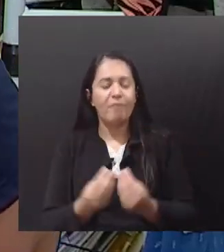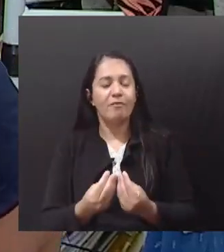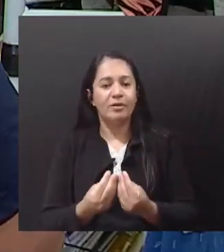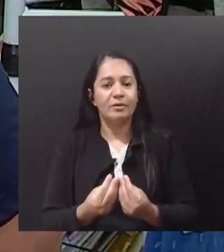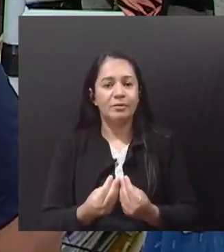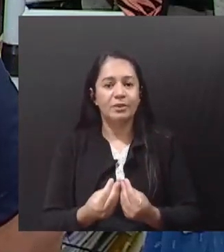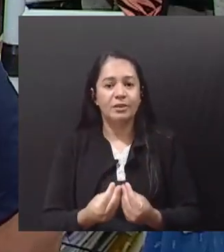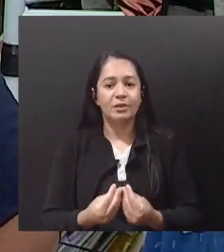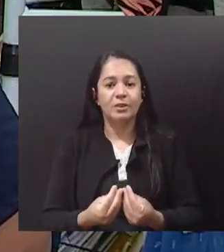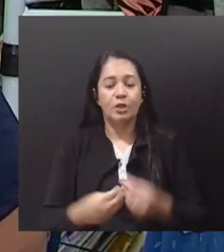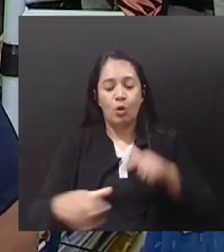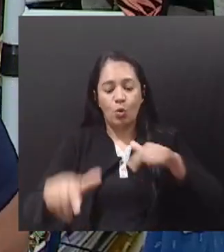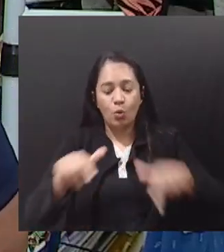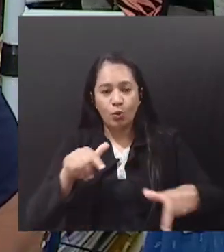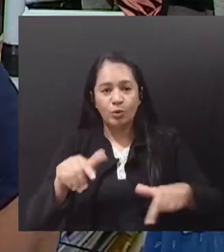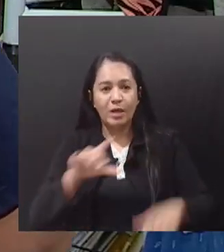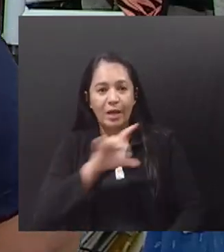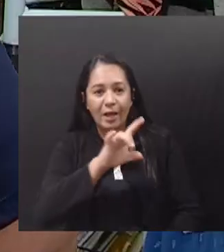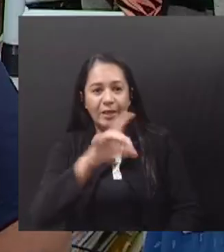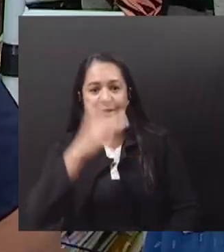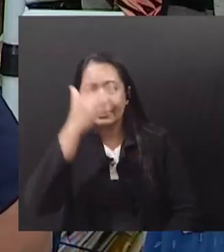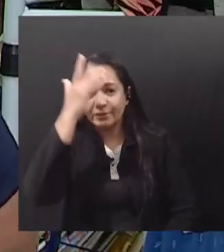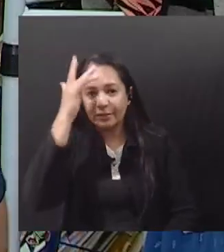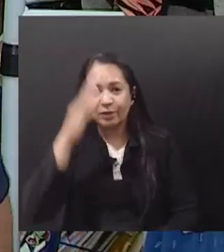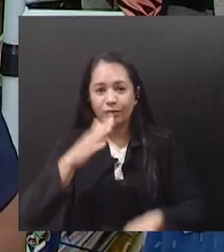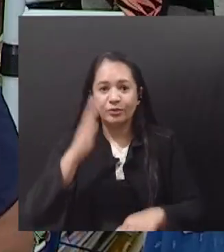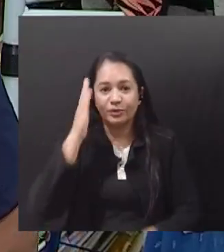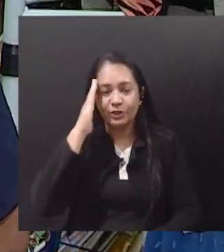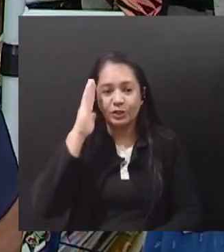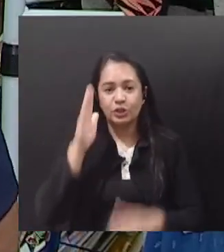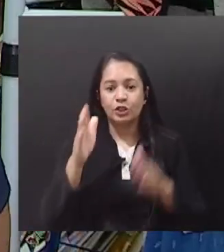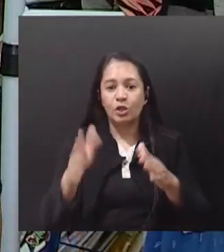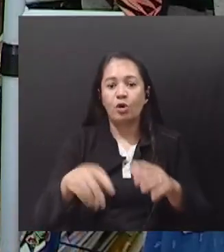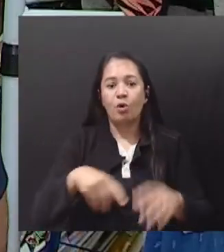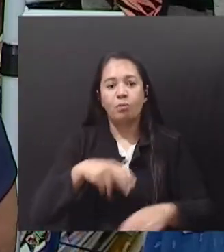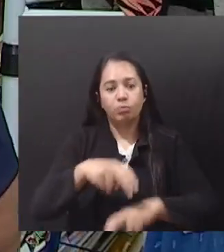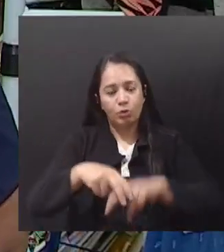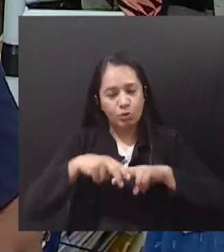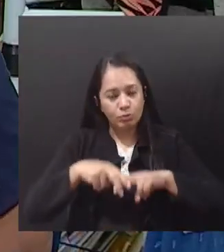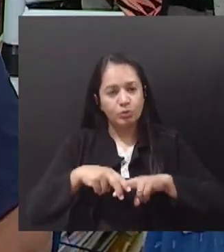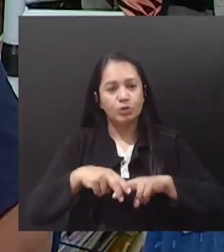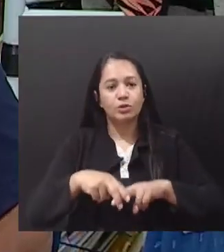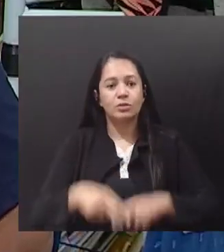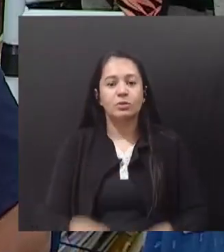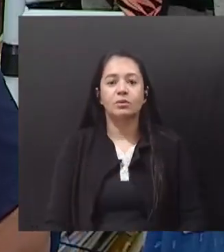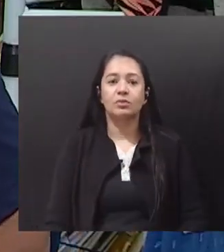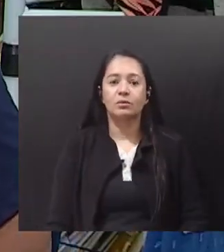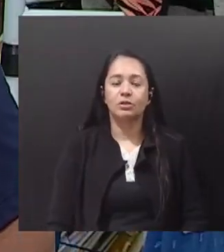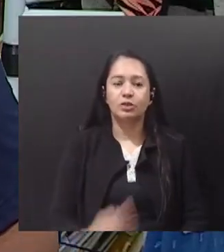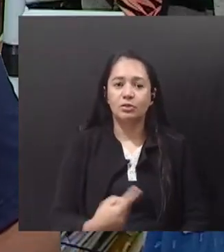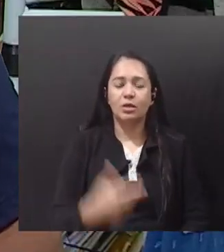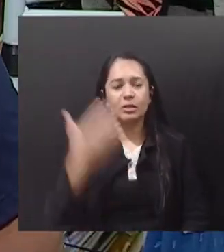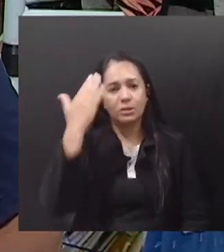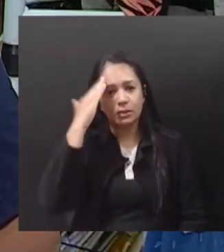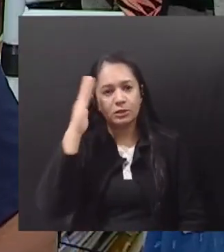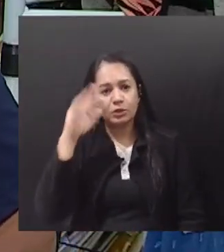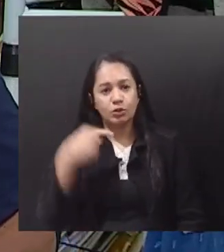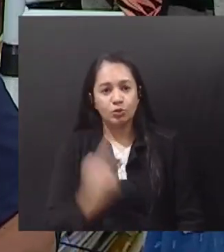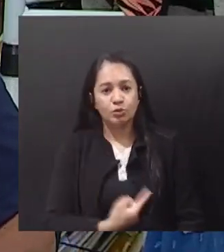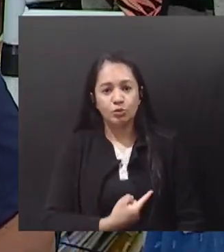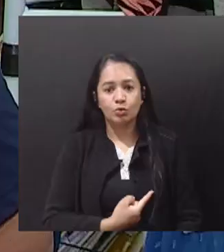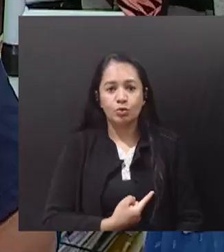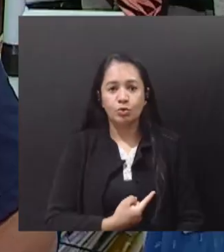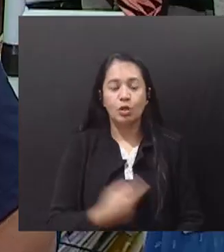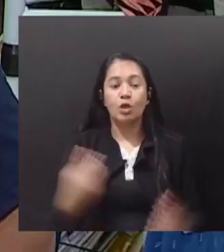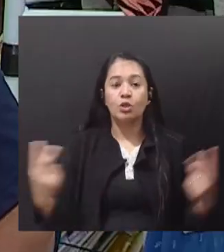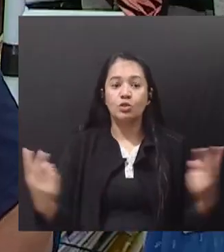do trabalho, cada uma foi entendendo, chegou por um motivo aqui, cada voluntário chegou por um motivo, e a gente foi entendendo, né, o nosso valor